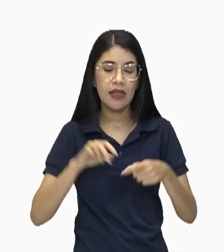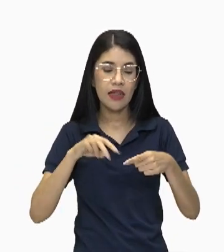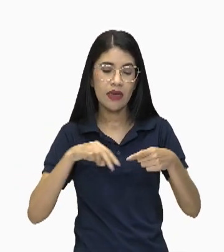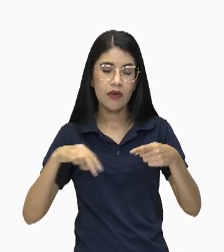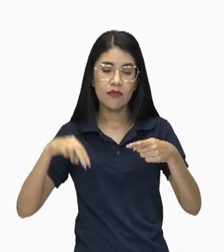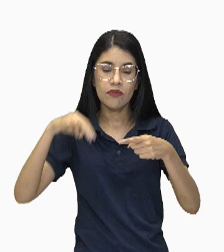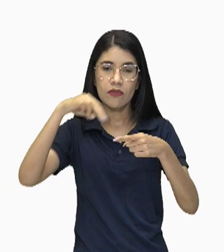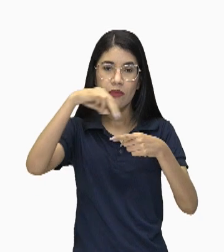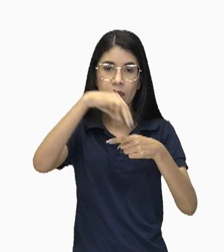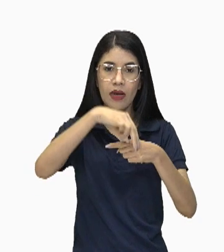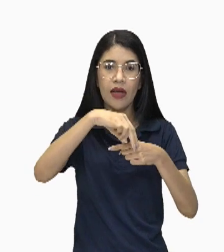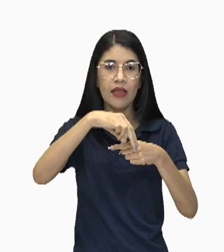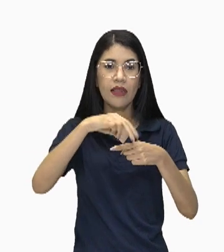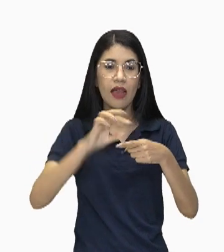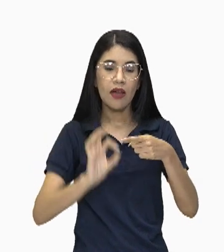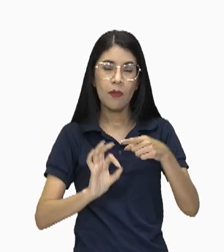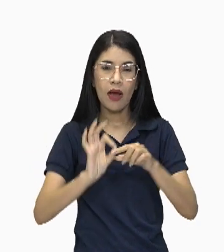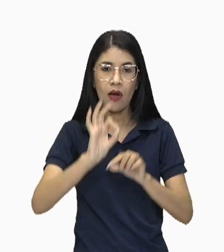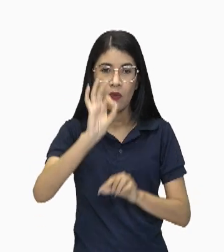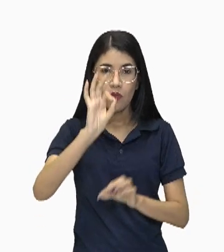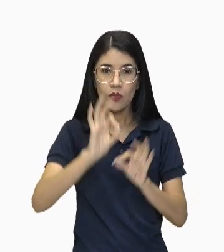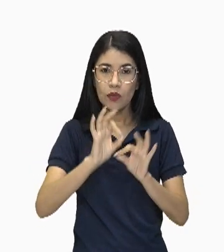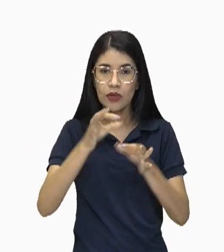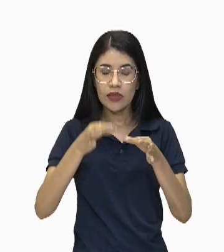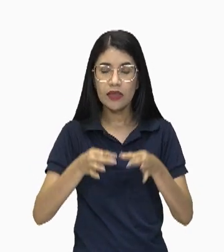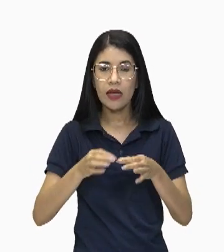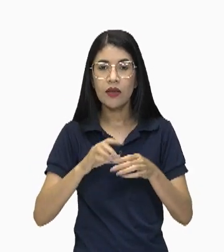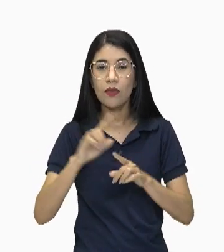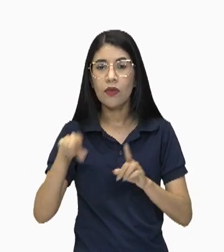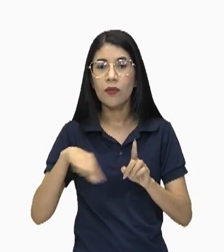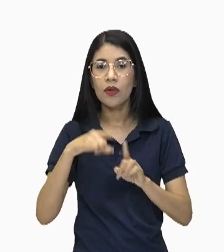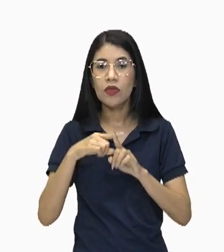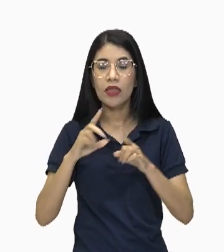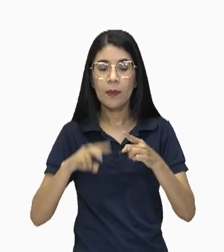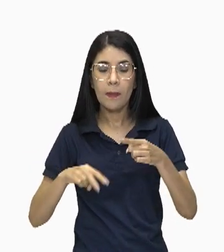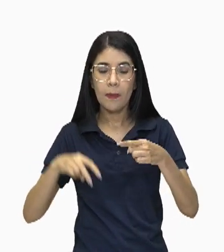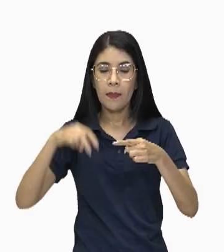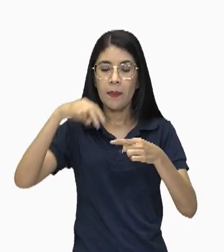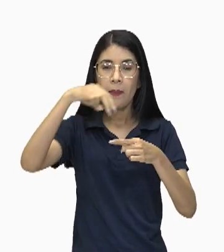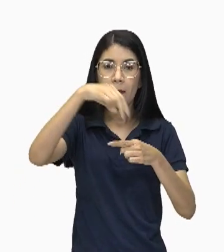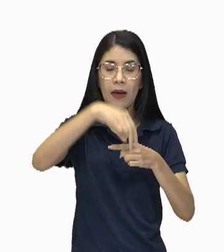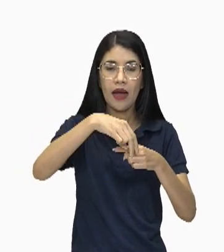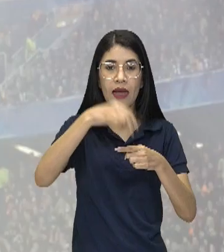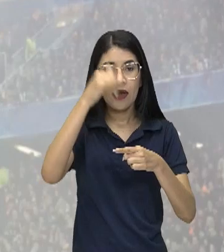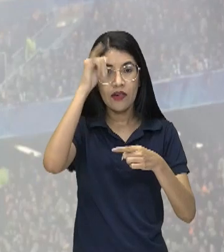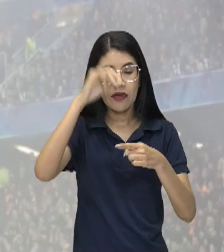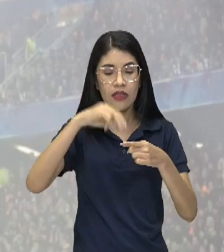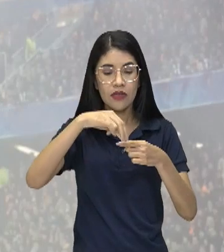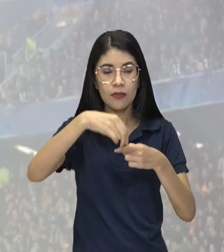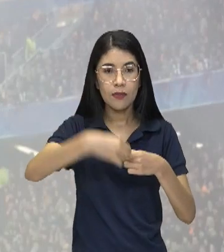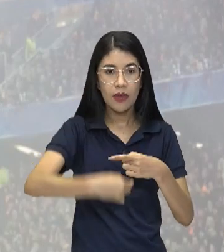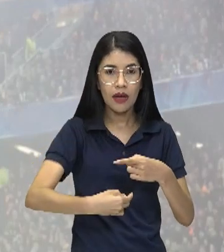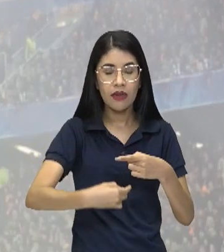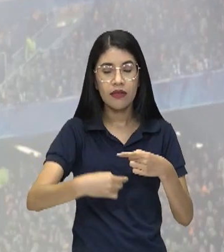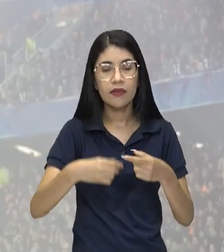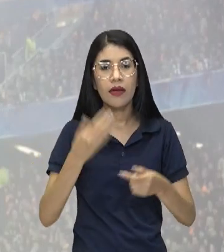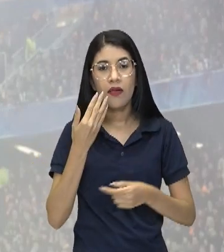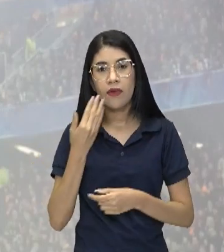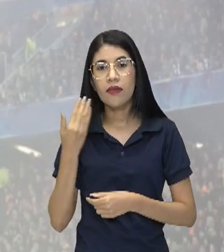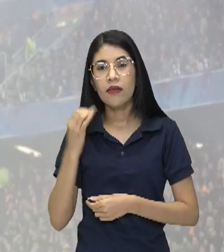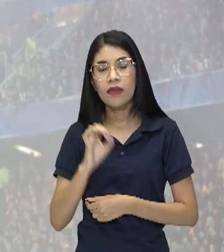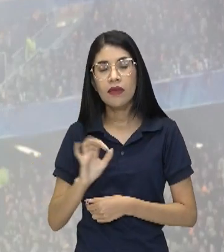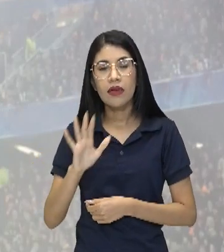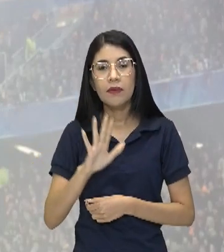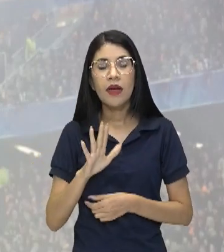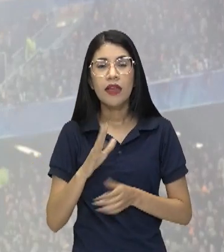uma determinada altura, com o objetivo de saltar por cima dela, sem derrubá-la. E aí, para a gente relembrar como é o